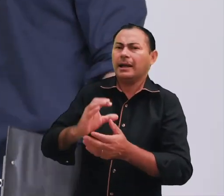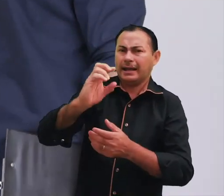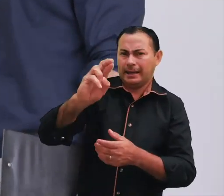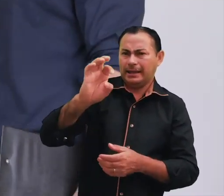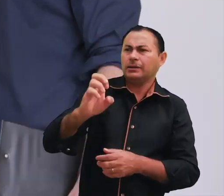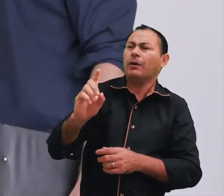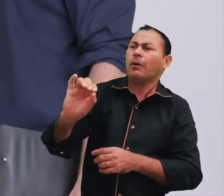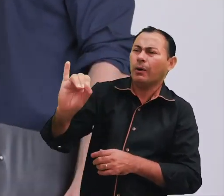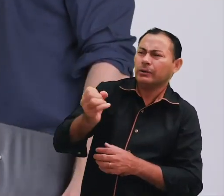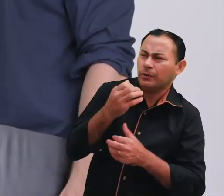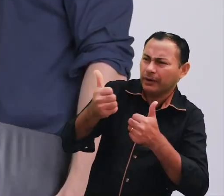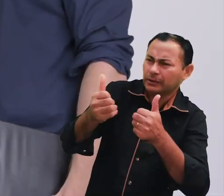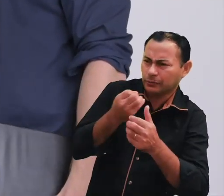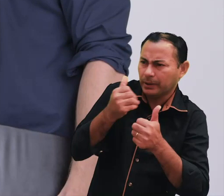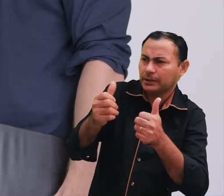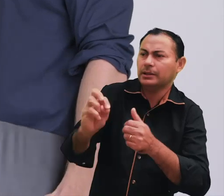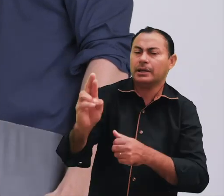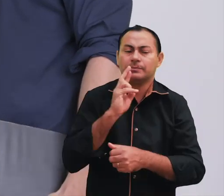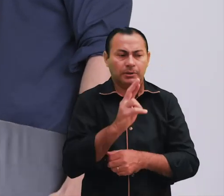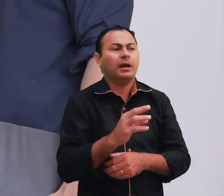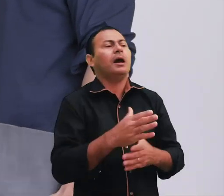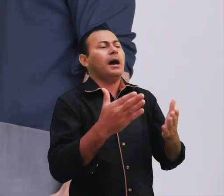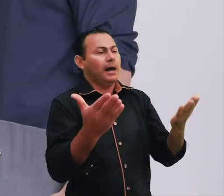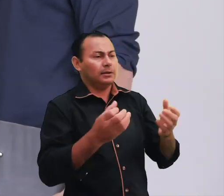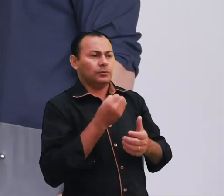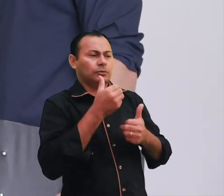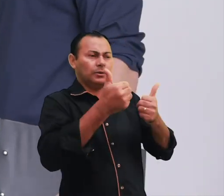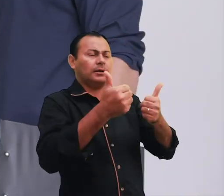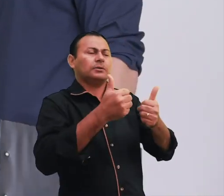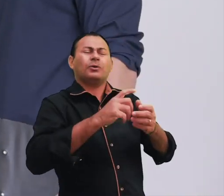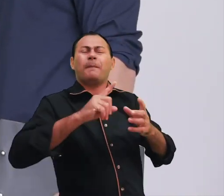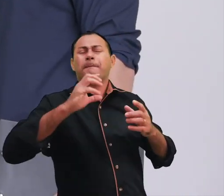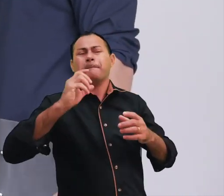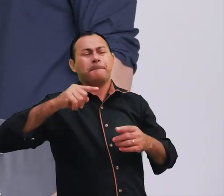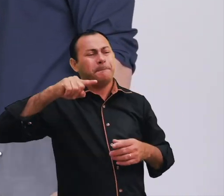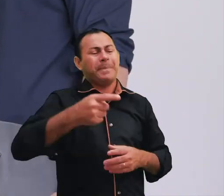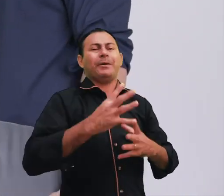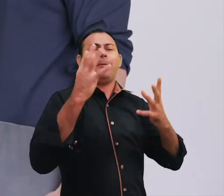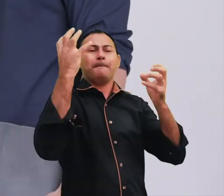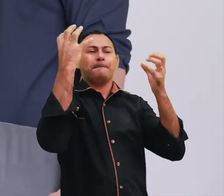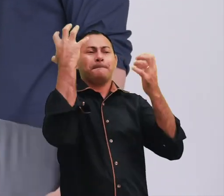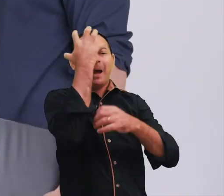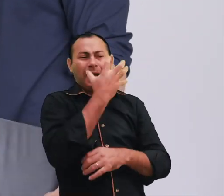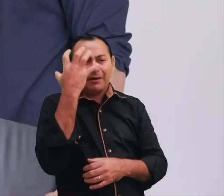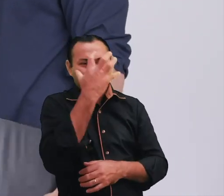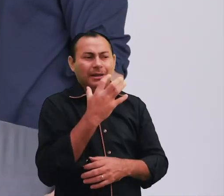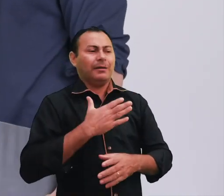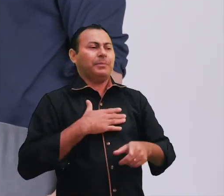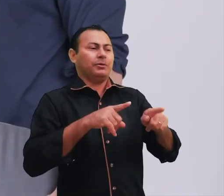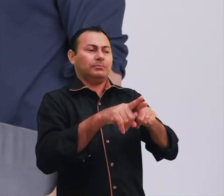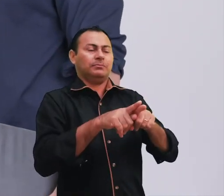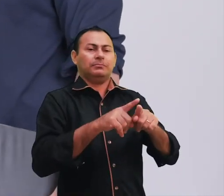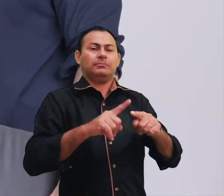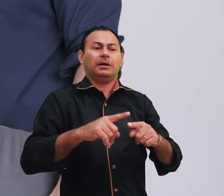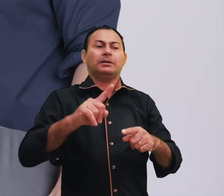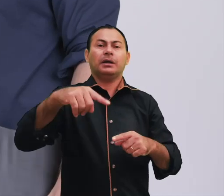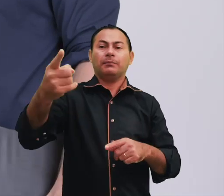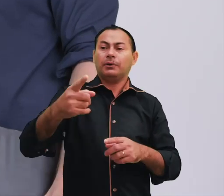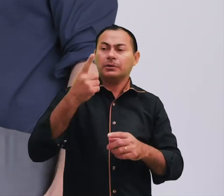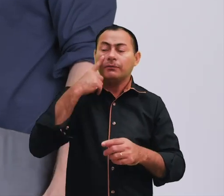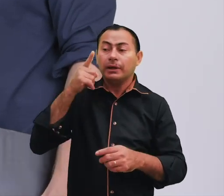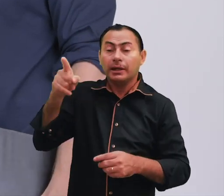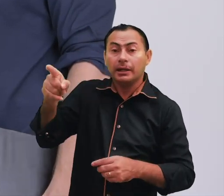oi, como vai? Tudo bem? E ele responde, tudo às 1000 maravilhas, meu irmão. Mais tarde você